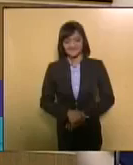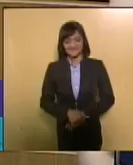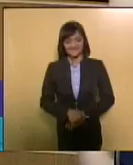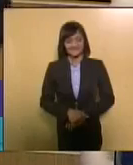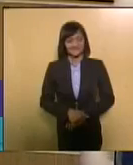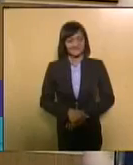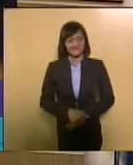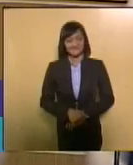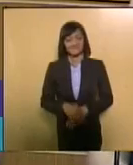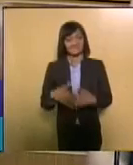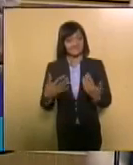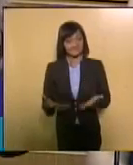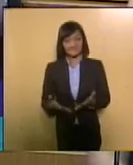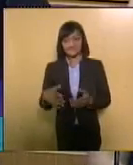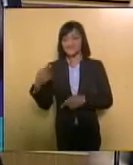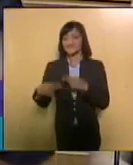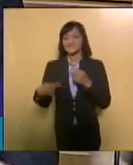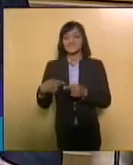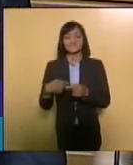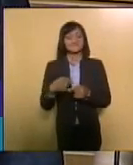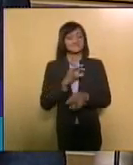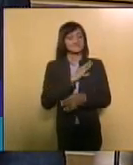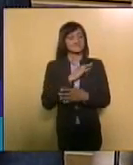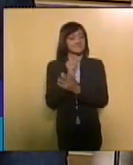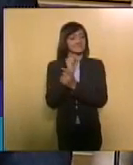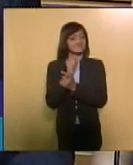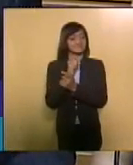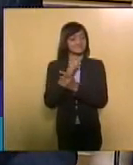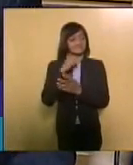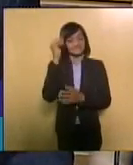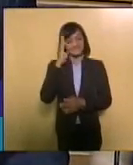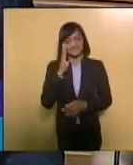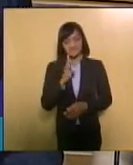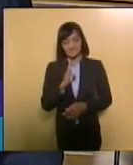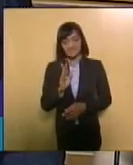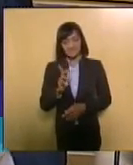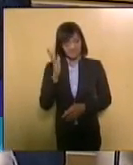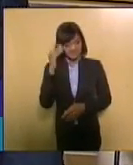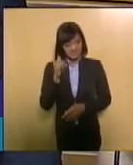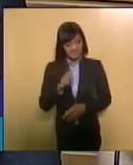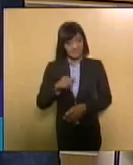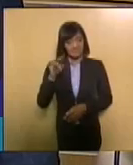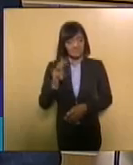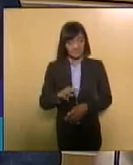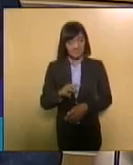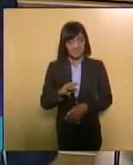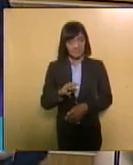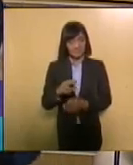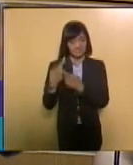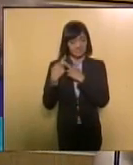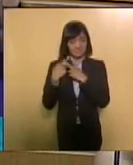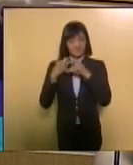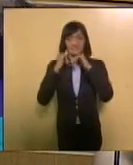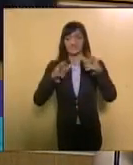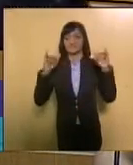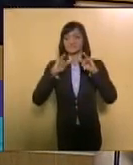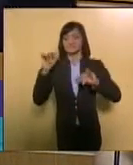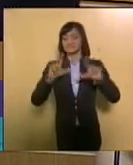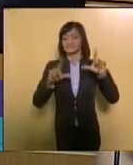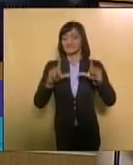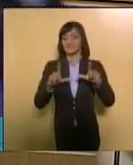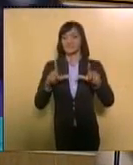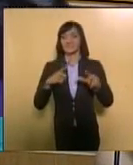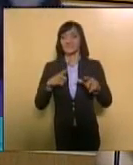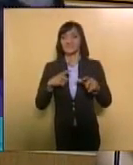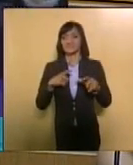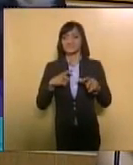Tarefa Então as políticas de segurança pública no Brasil quando existe sabe o quem é que faz é a mídia é a mídia porque a mídia tá tendo muito